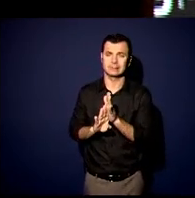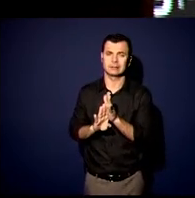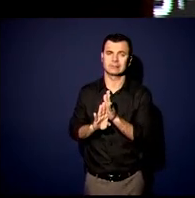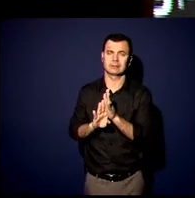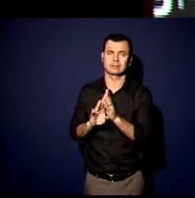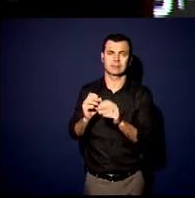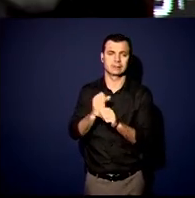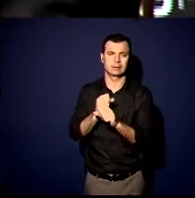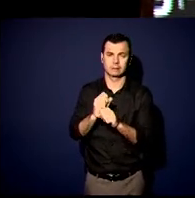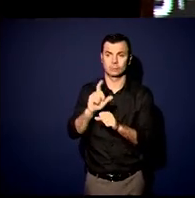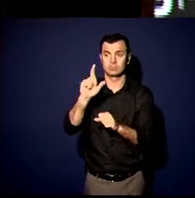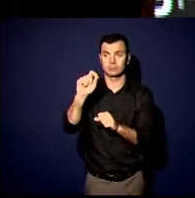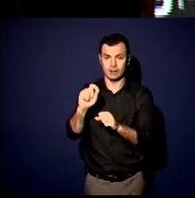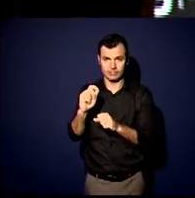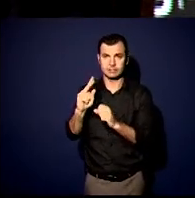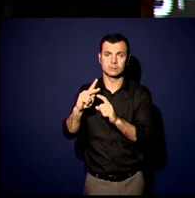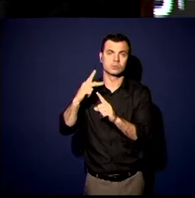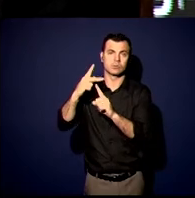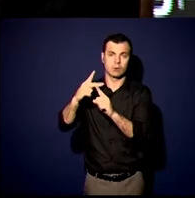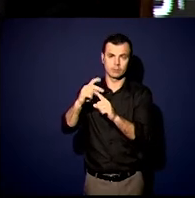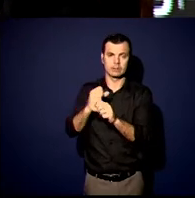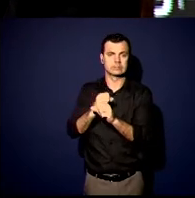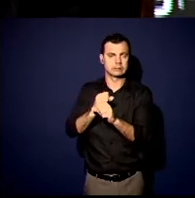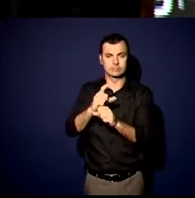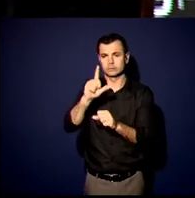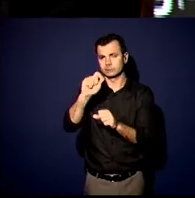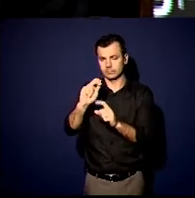é uma década Dobra a população carcerária